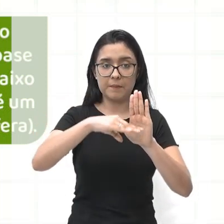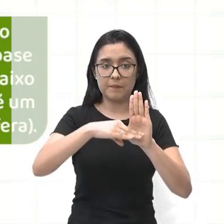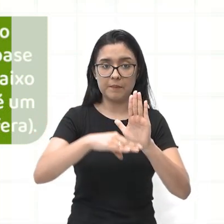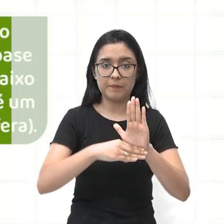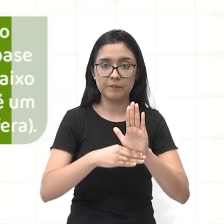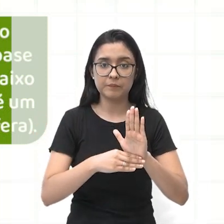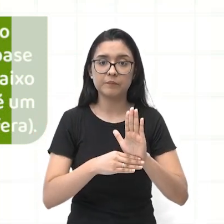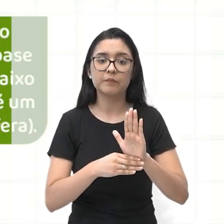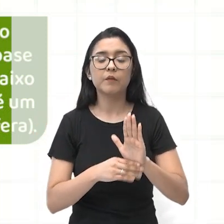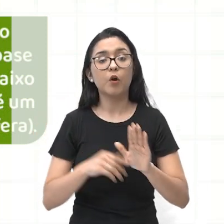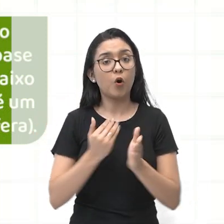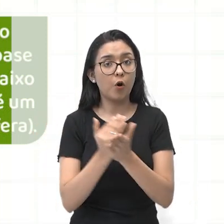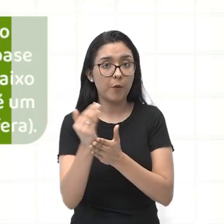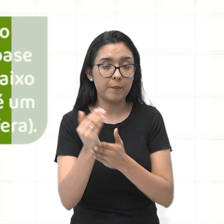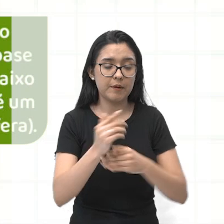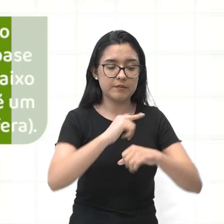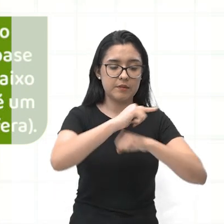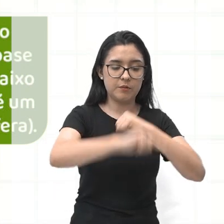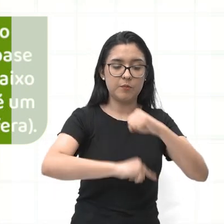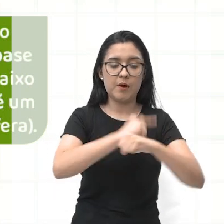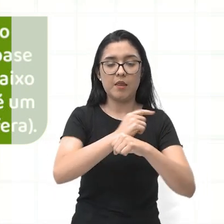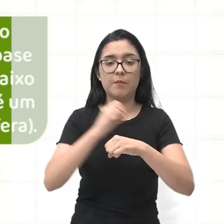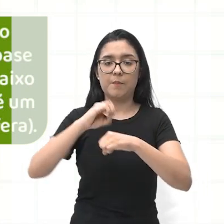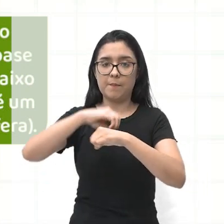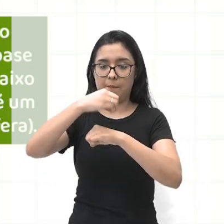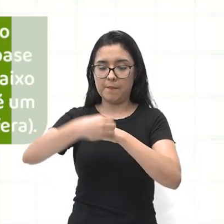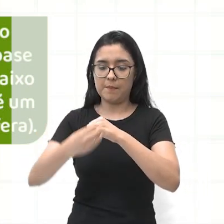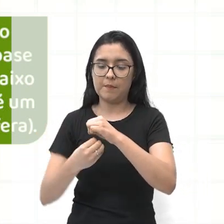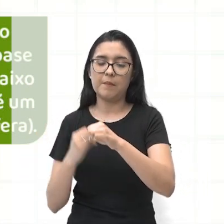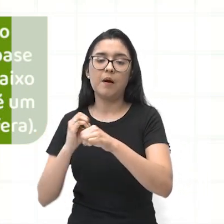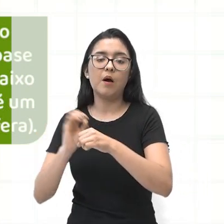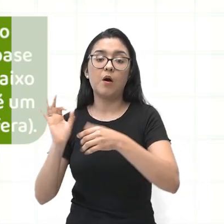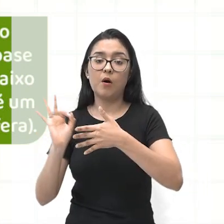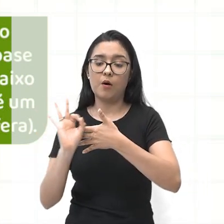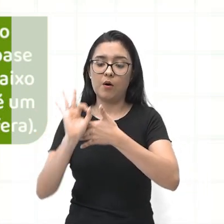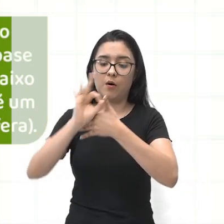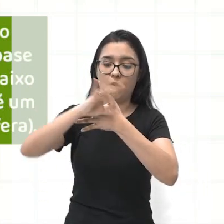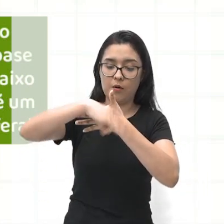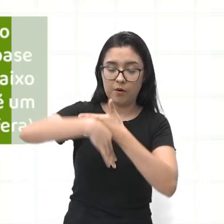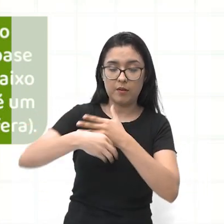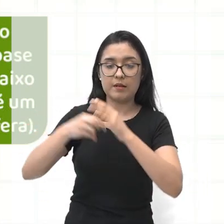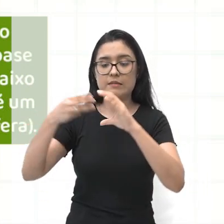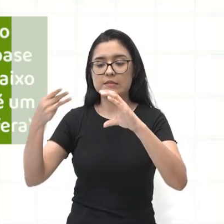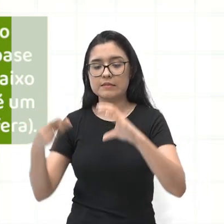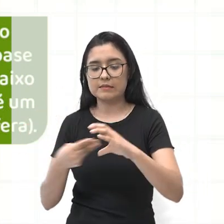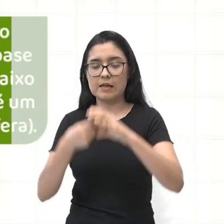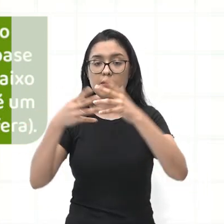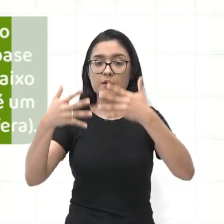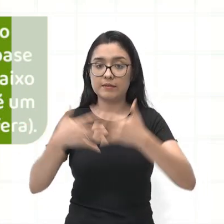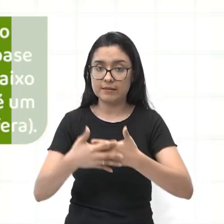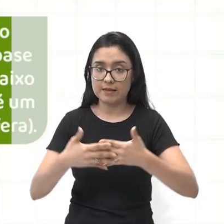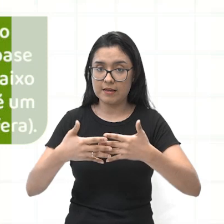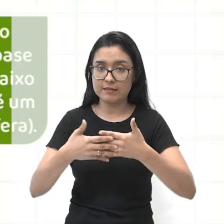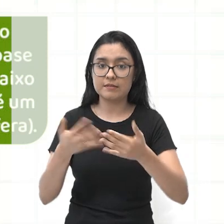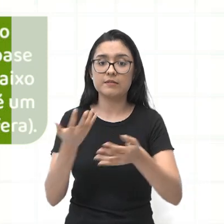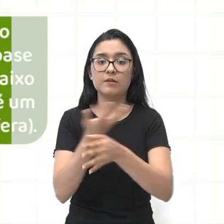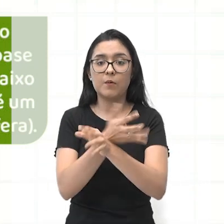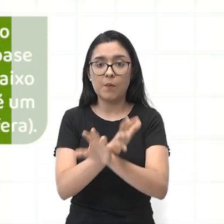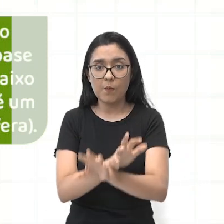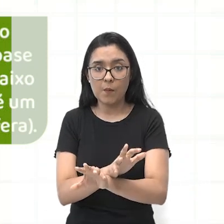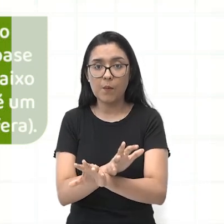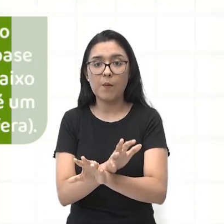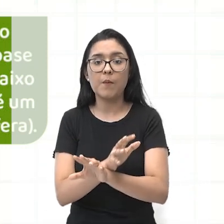são do átomo, molécula, organela, célula, tecido,